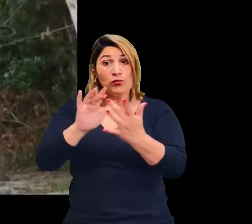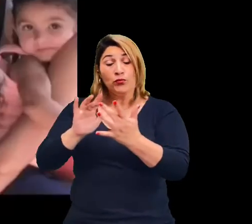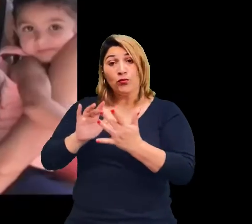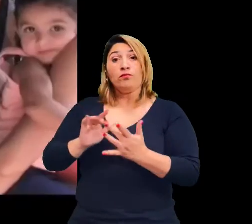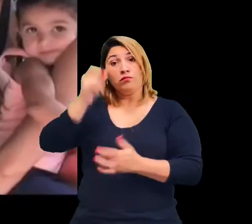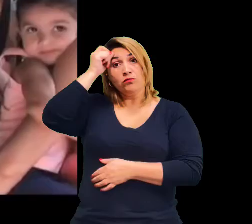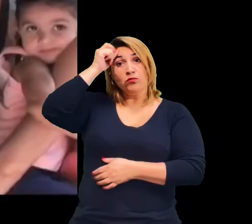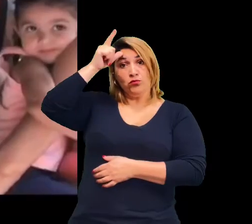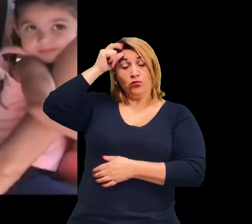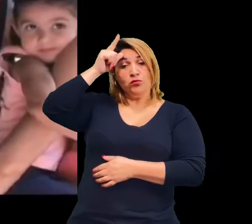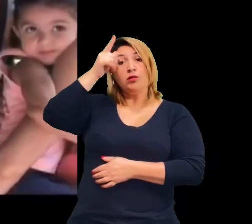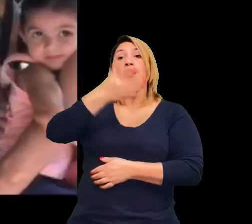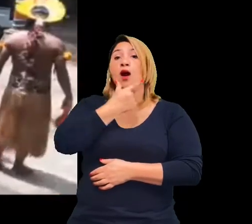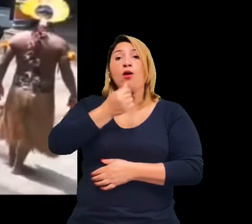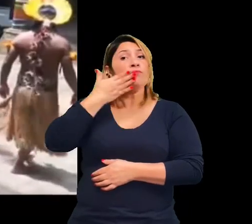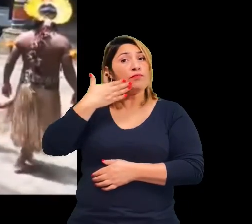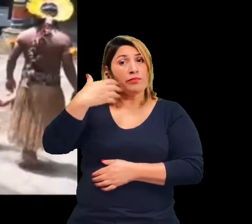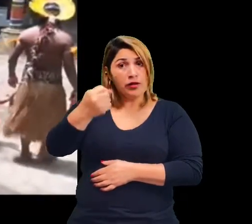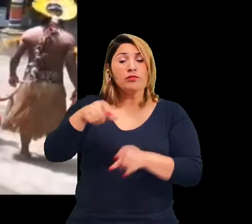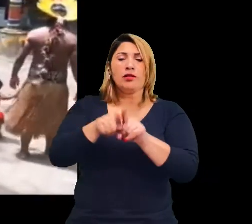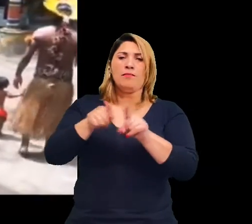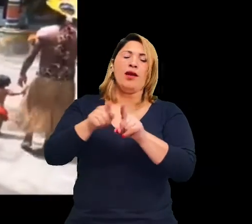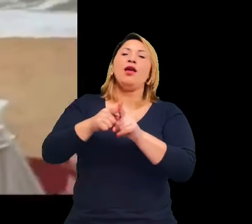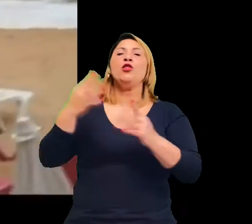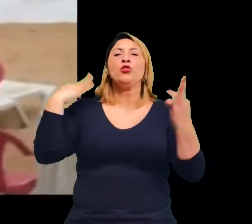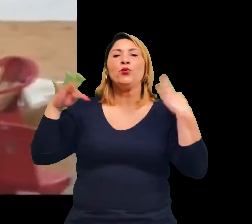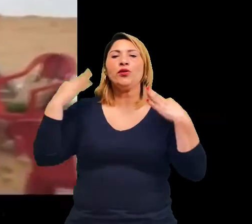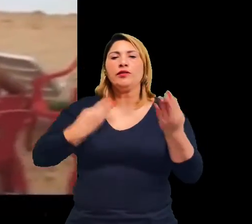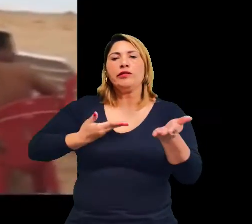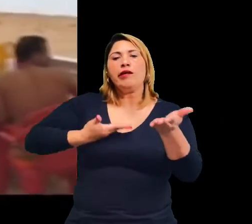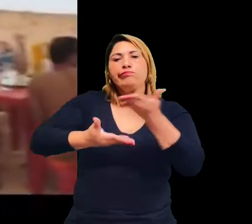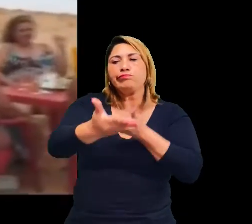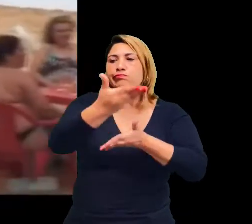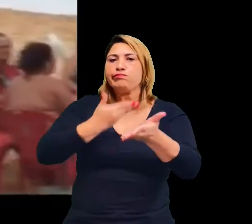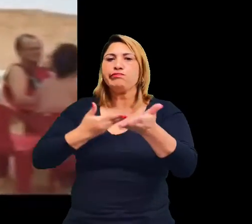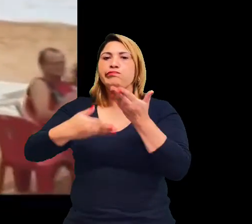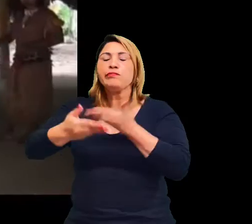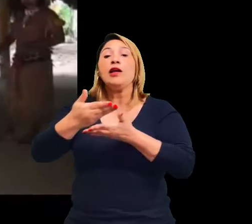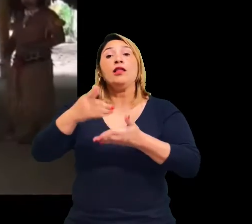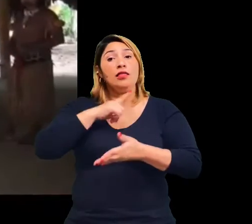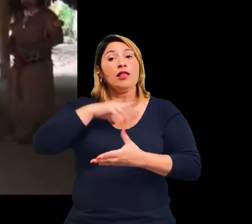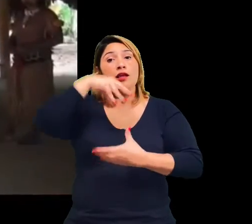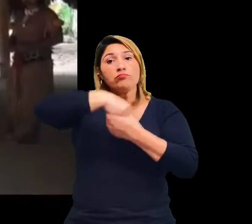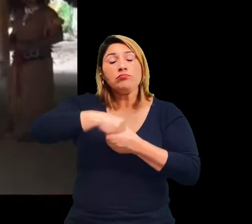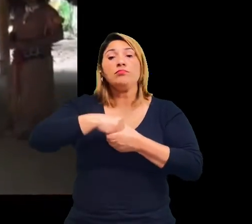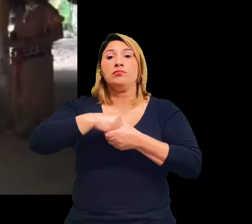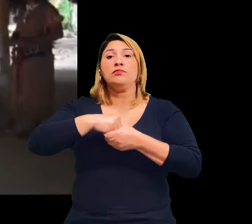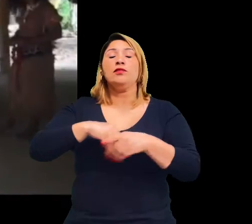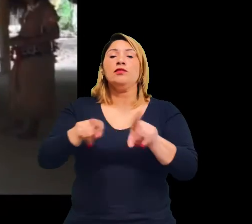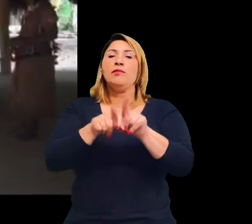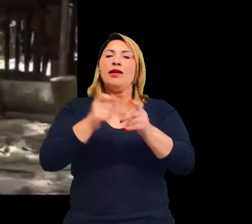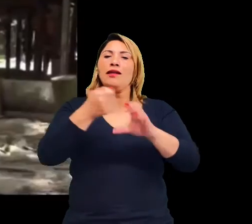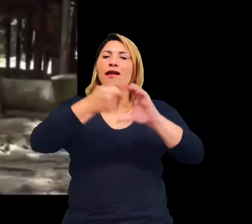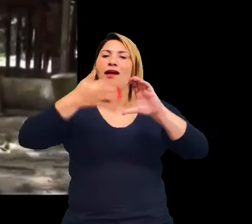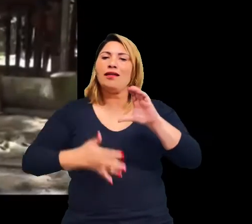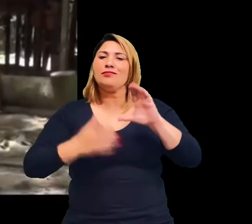da grande convivência com turistas do Brasil e do exterior, ainda encontramos entre os pataxós algumas características